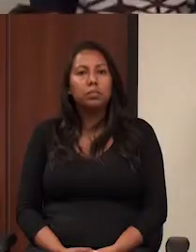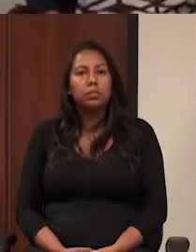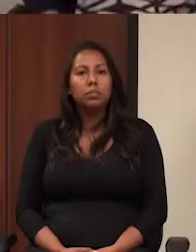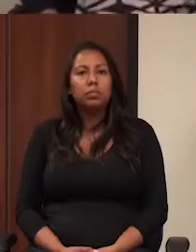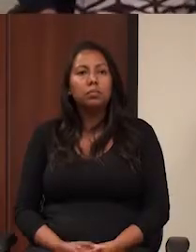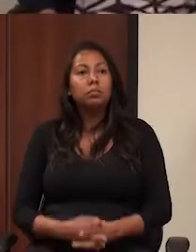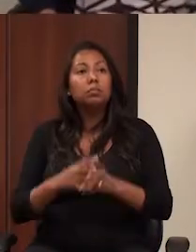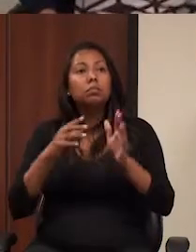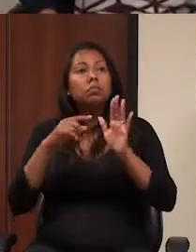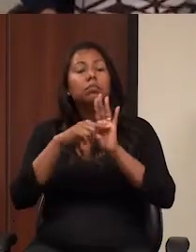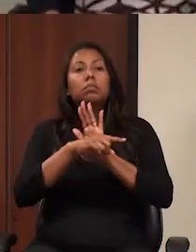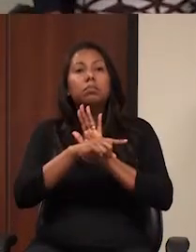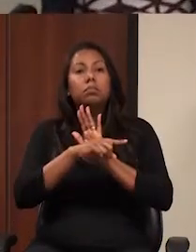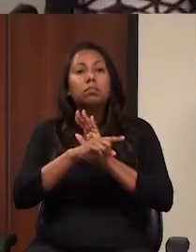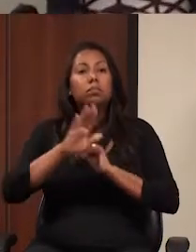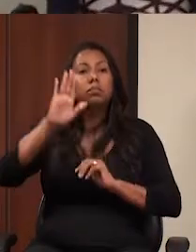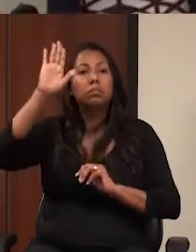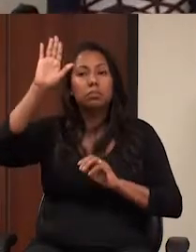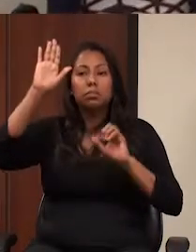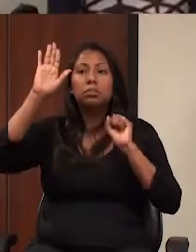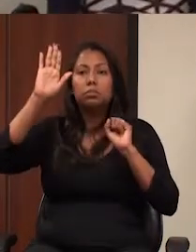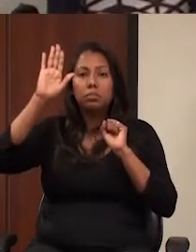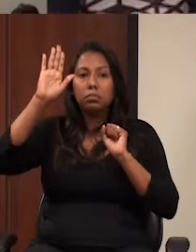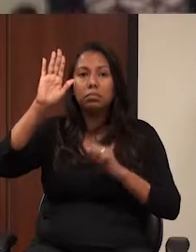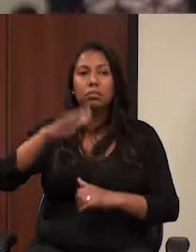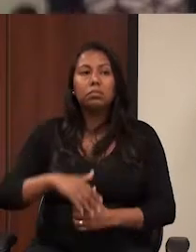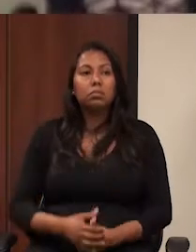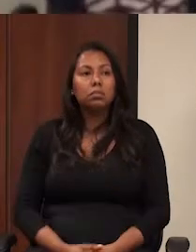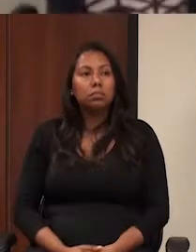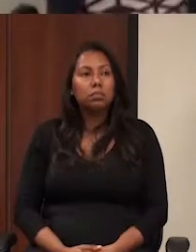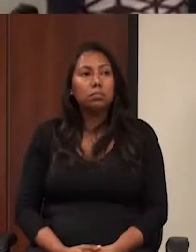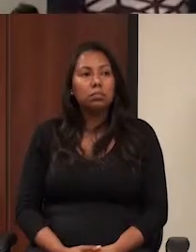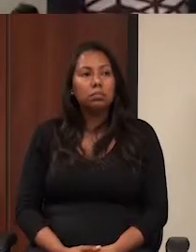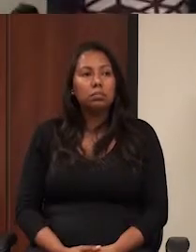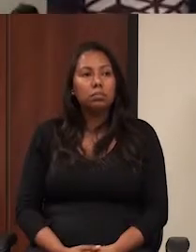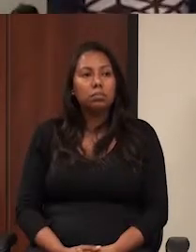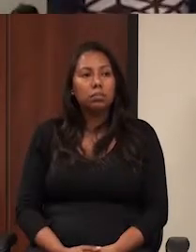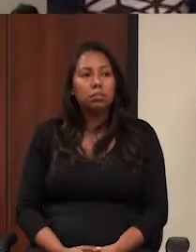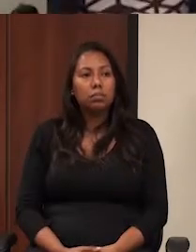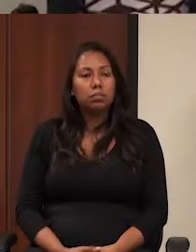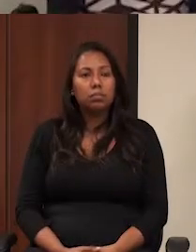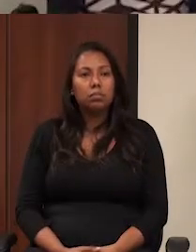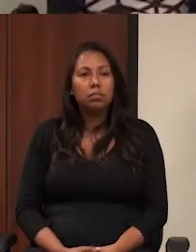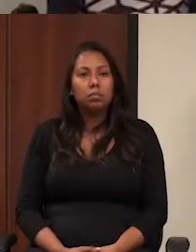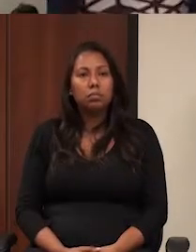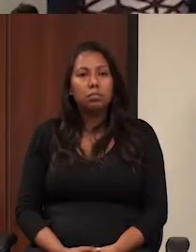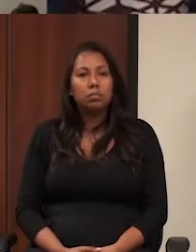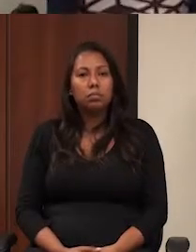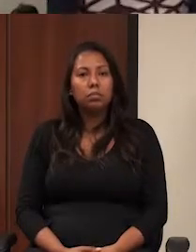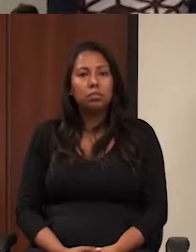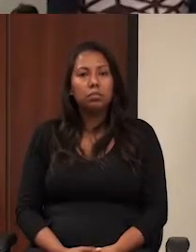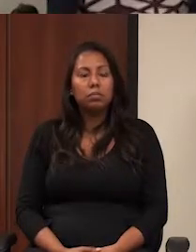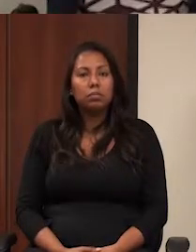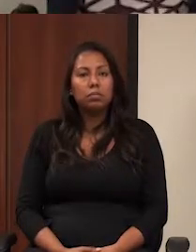Quem quiser fazer pergunta, levanta a mão, a gente vai com o microfone até o local. Aí só fala se é